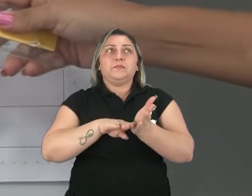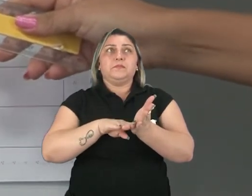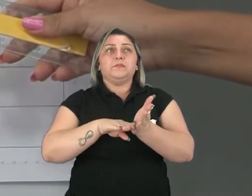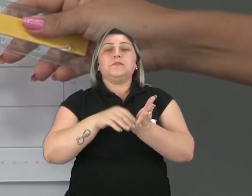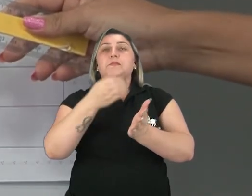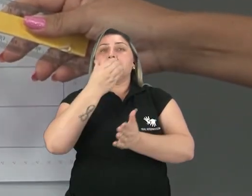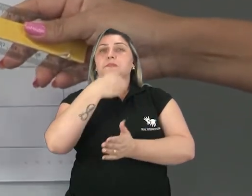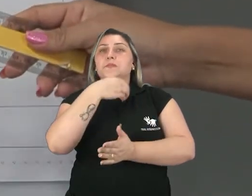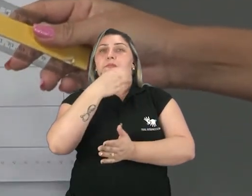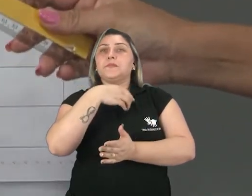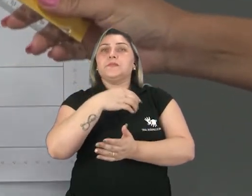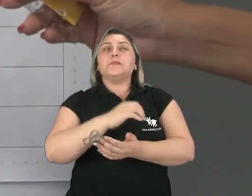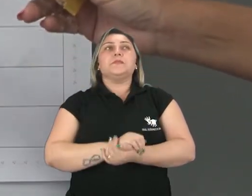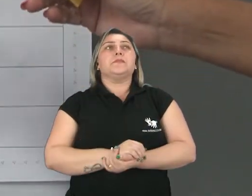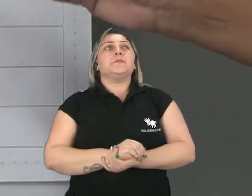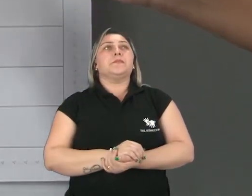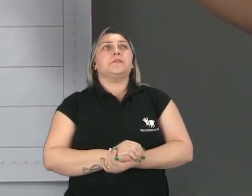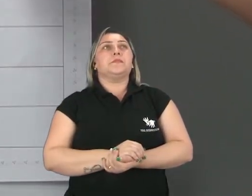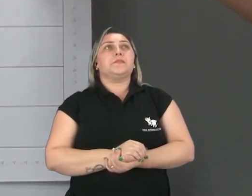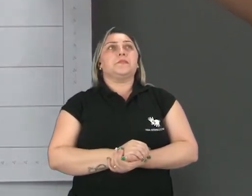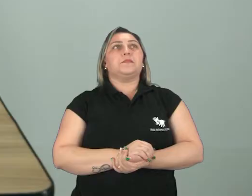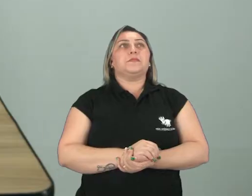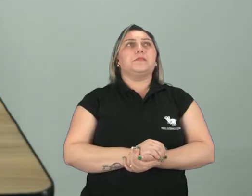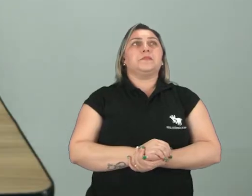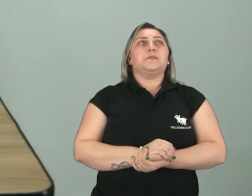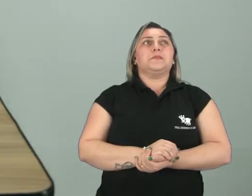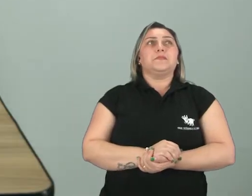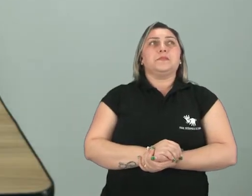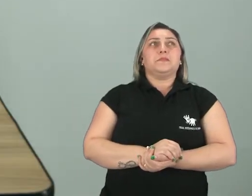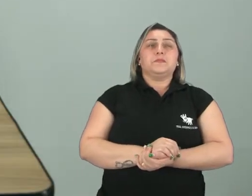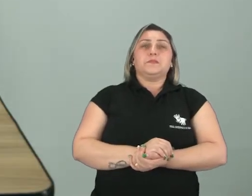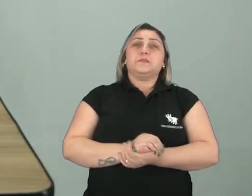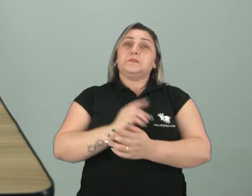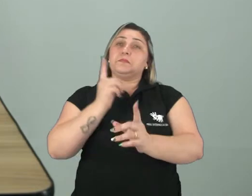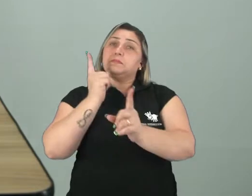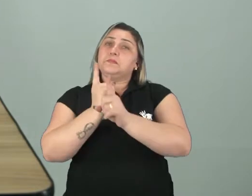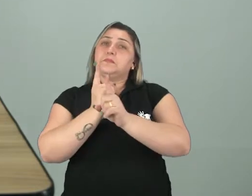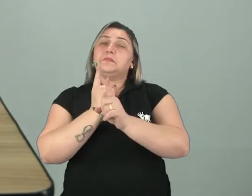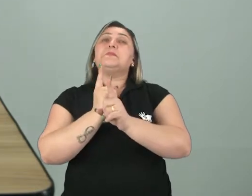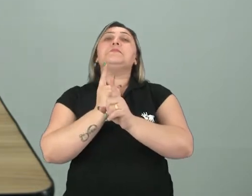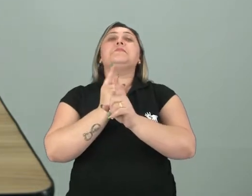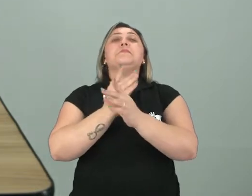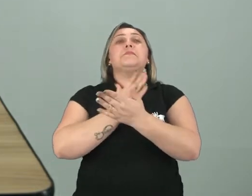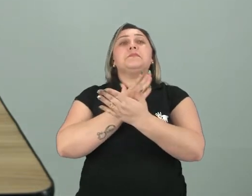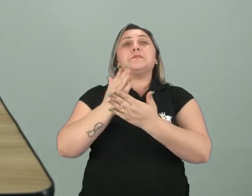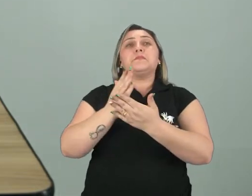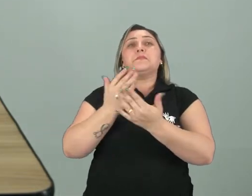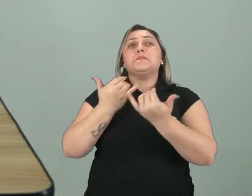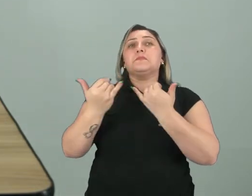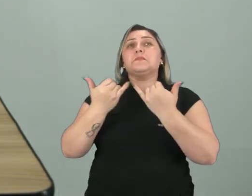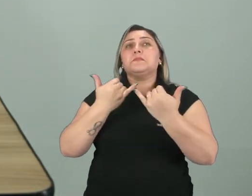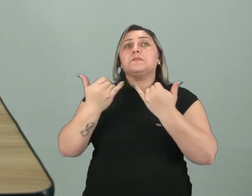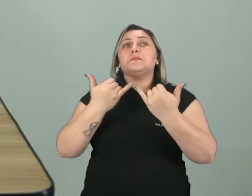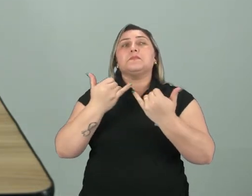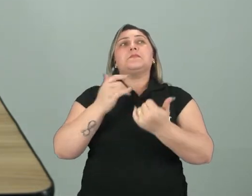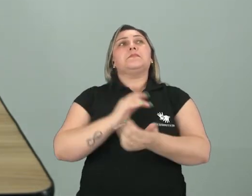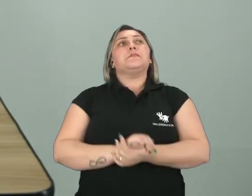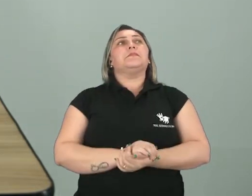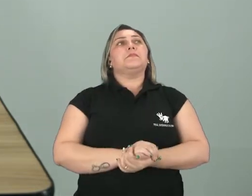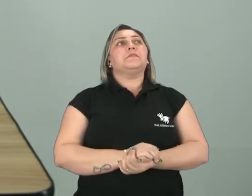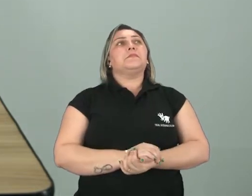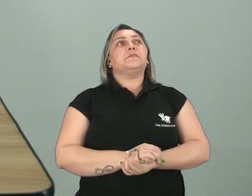e maçã muito bem vamos continuar encontrando os sons iniciais semelhantes